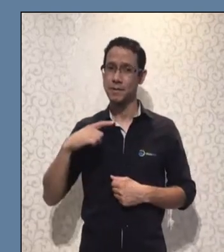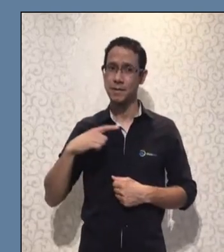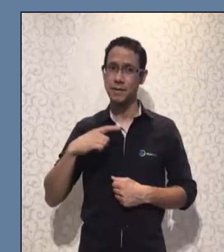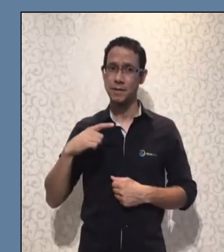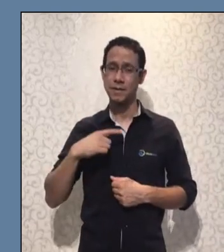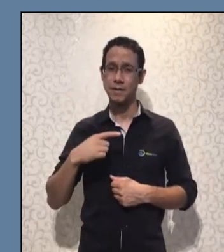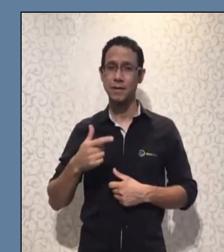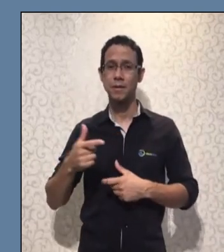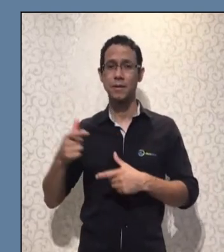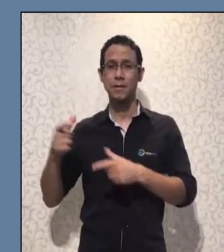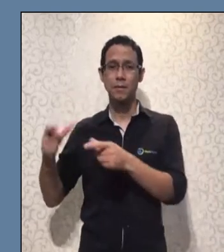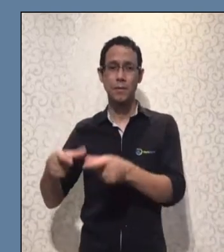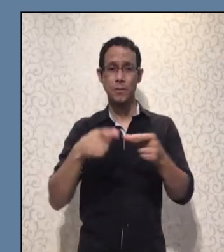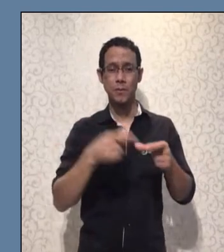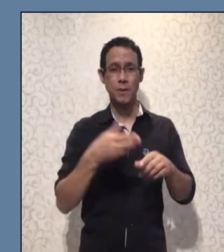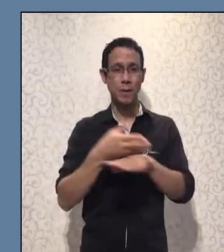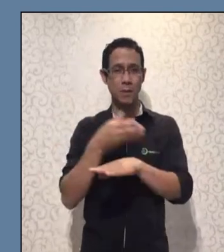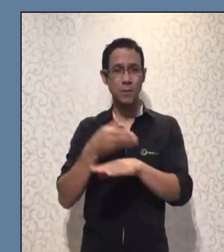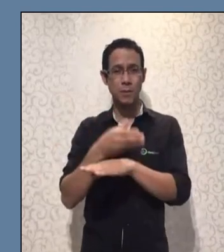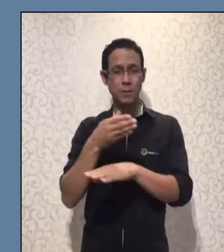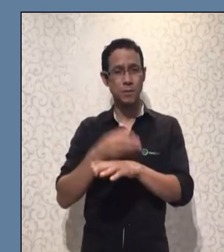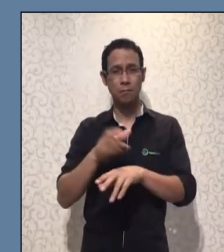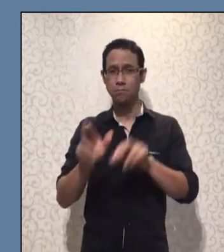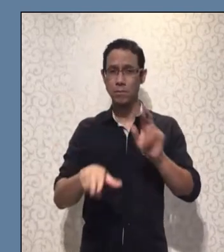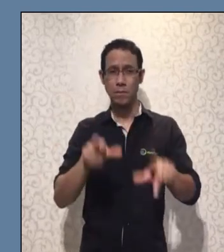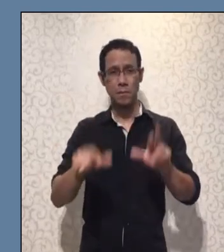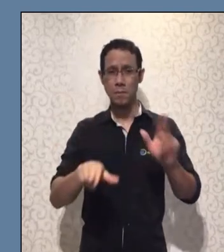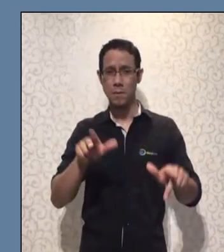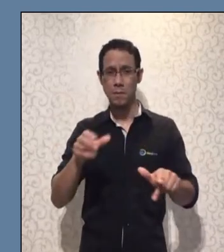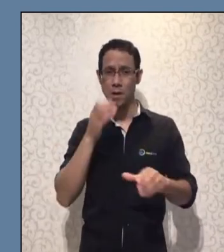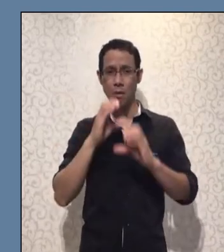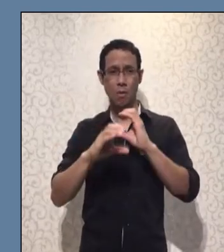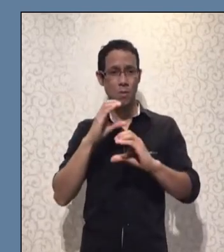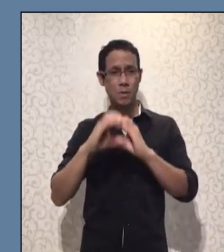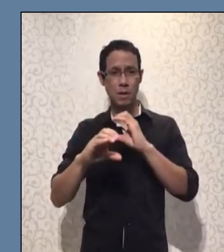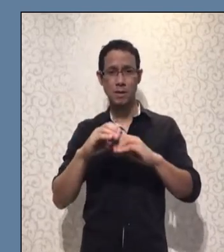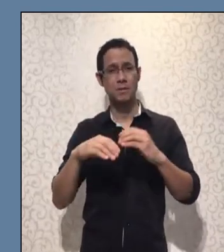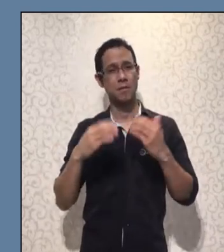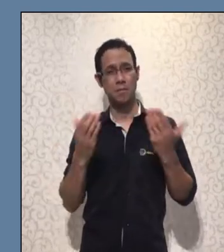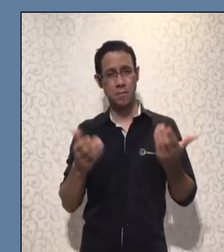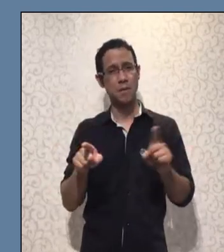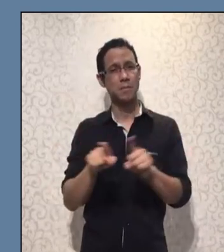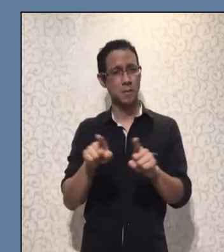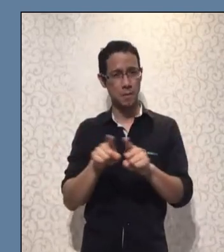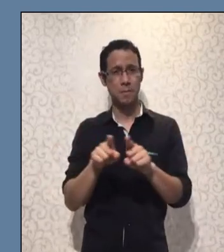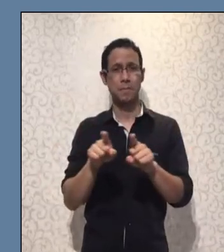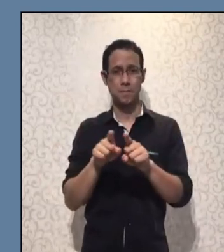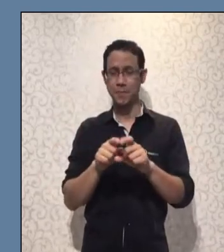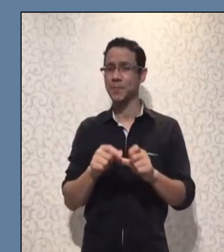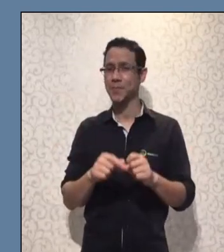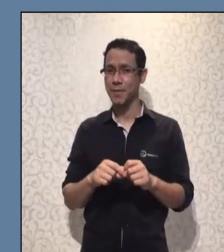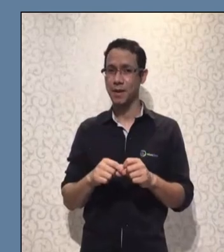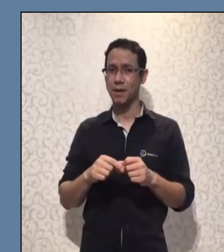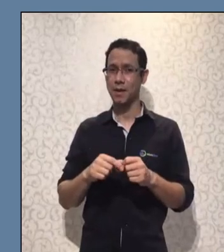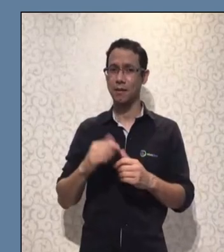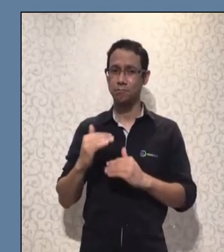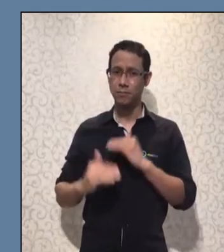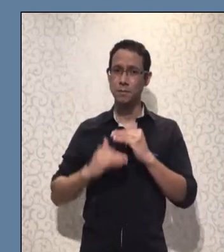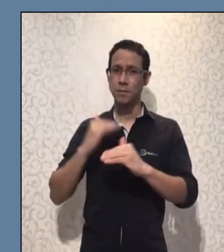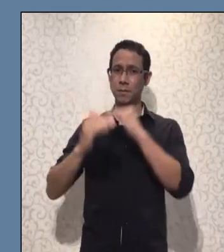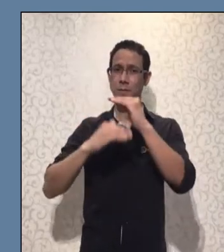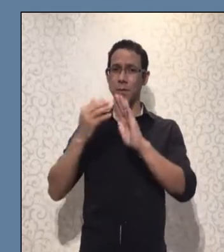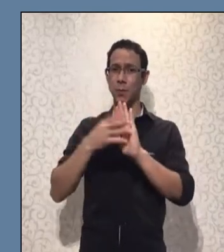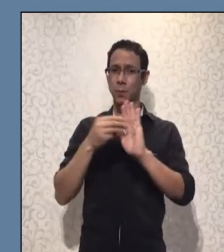atuações e ativações em distintos campos, seja no campo da comunicação, mas seja, obviamente, no campo da construção de conteúdos,